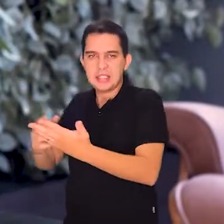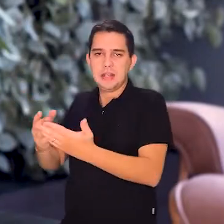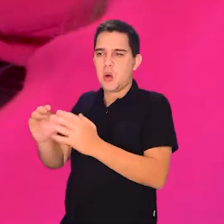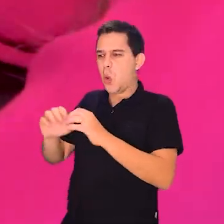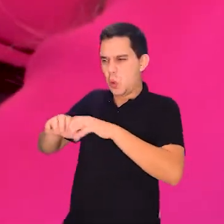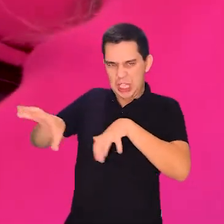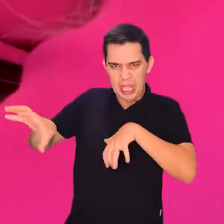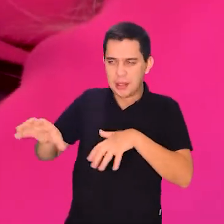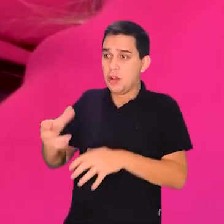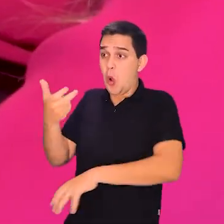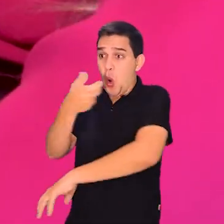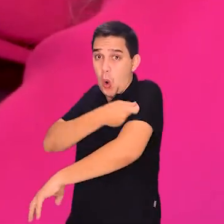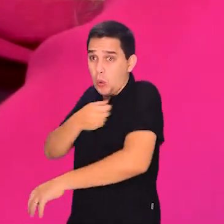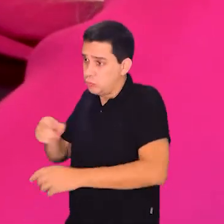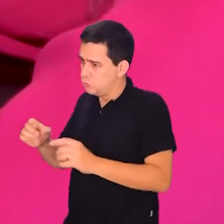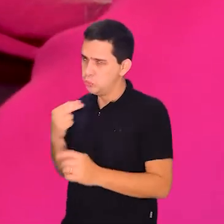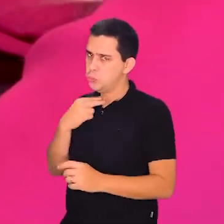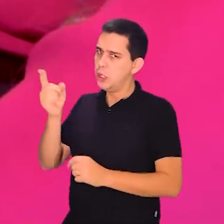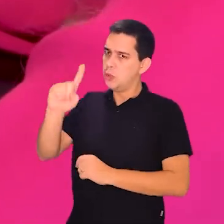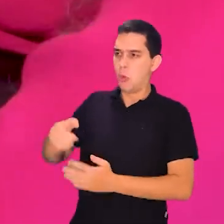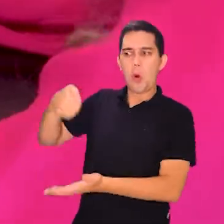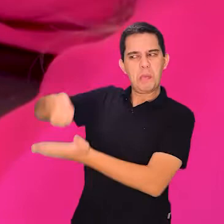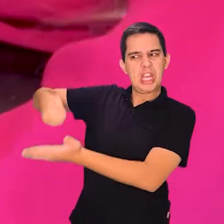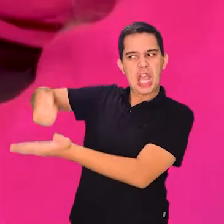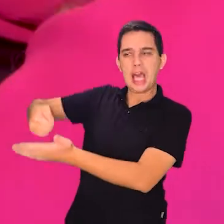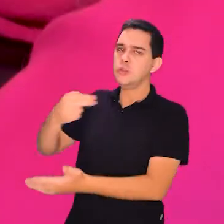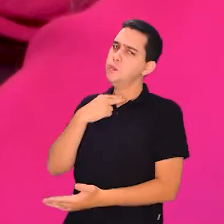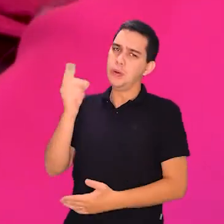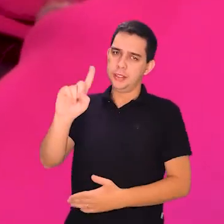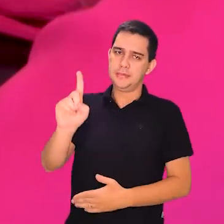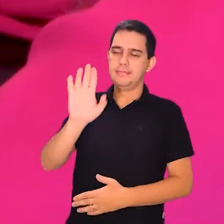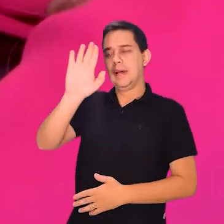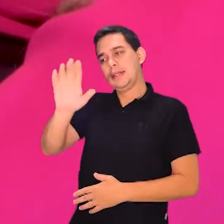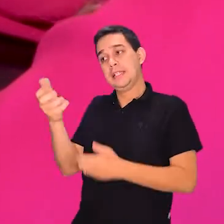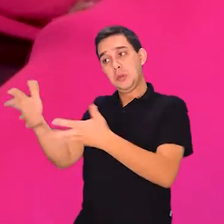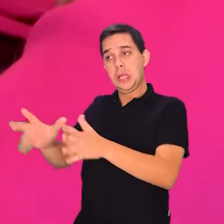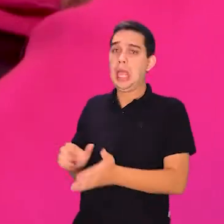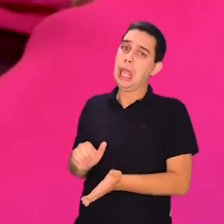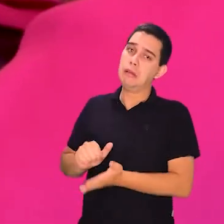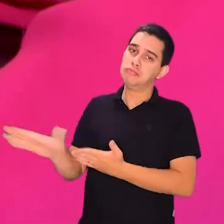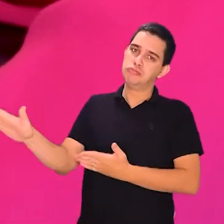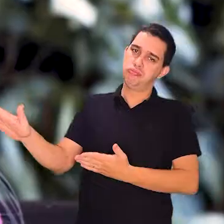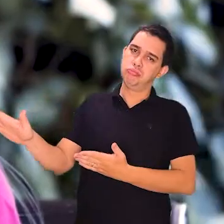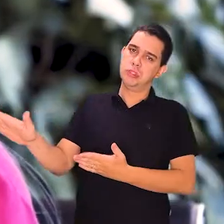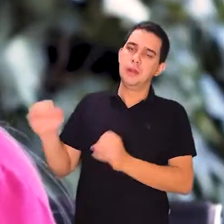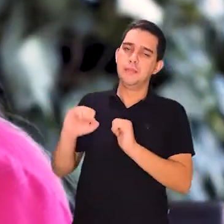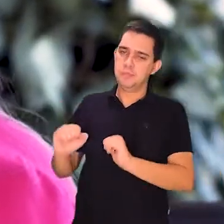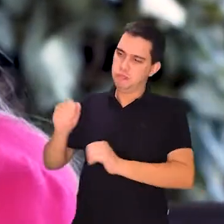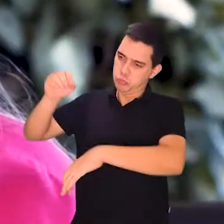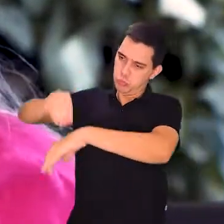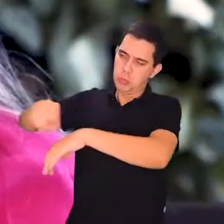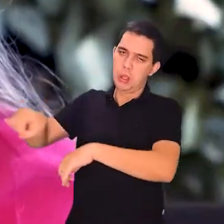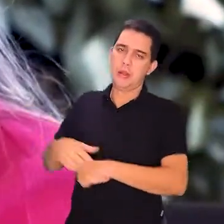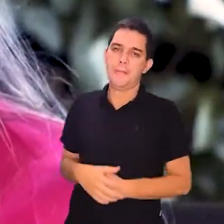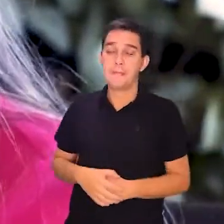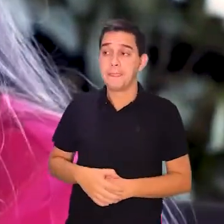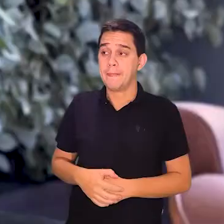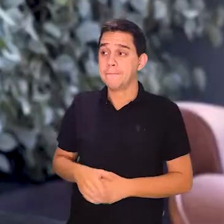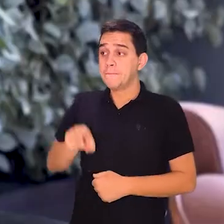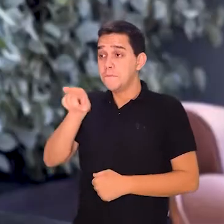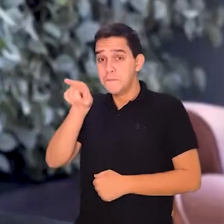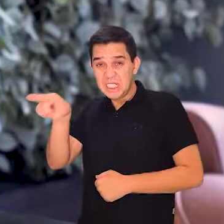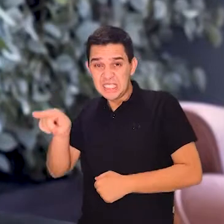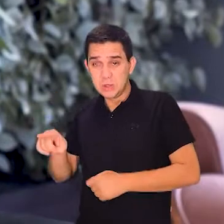home office. O trabalhador que se sentir lesado por ser demitido em justa causa em uma situação como essa pode recorrer da